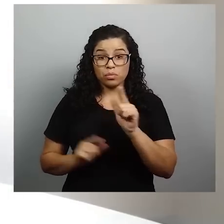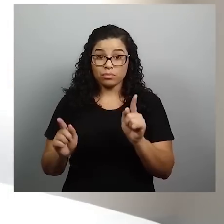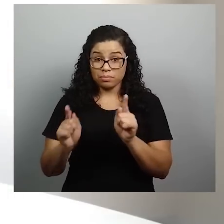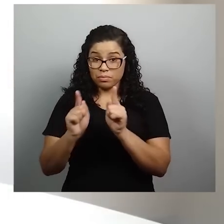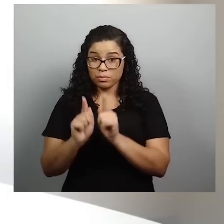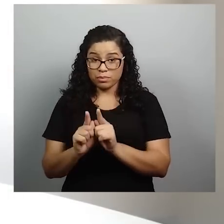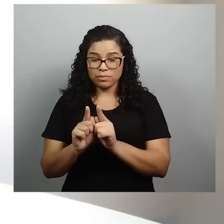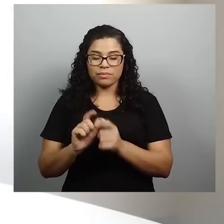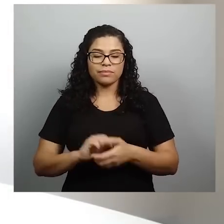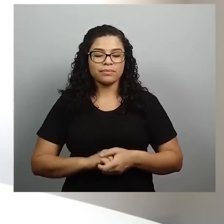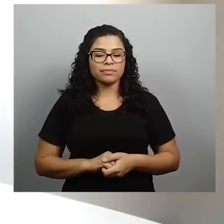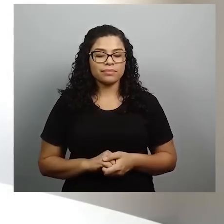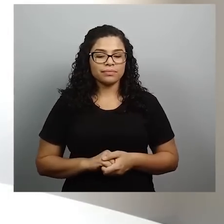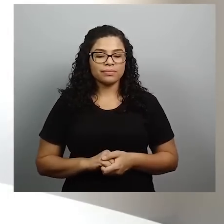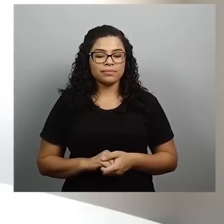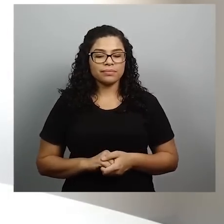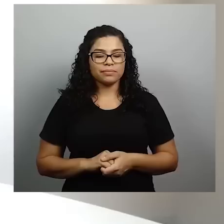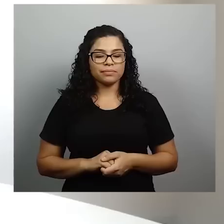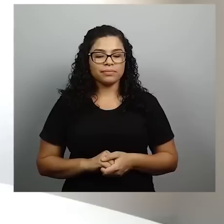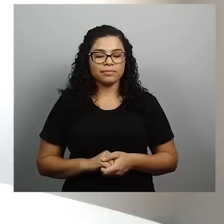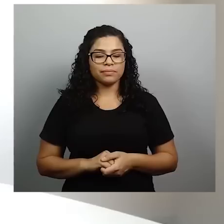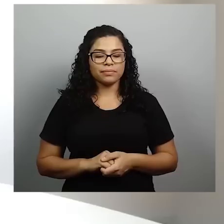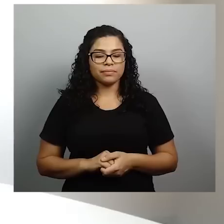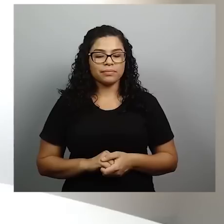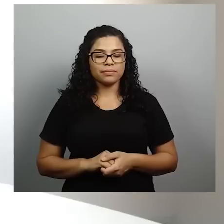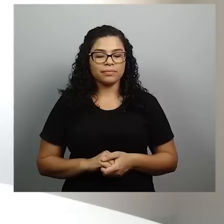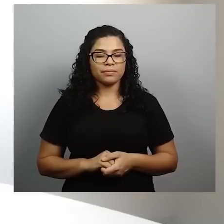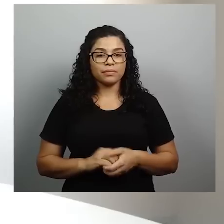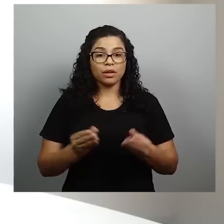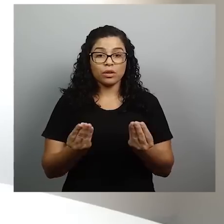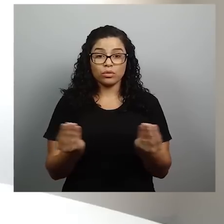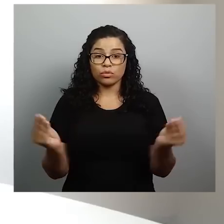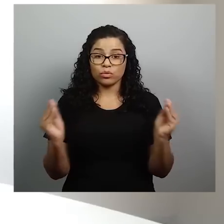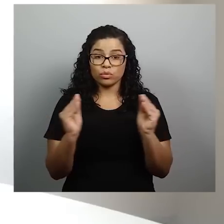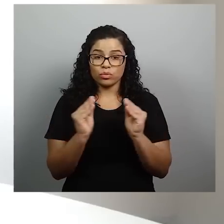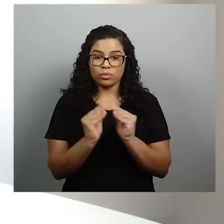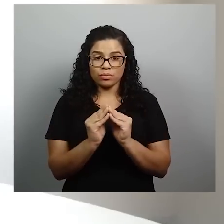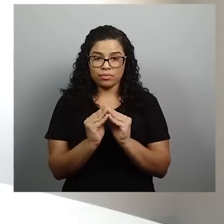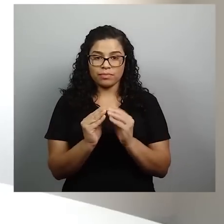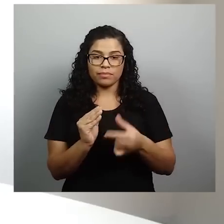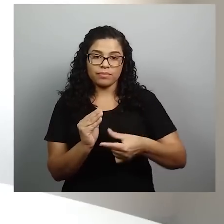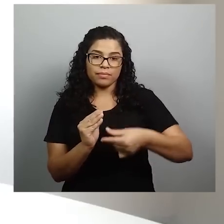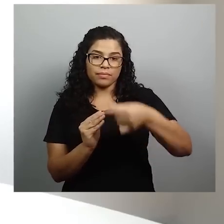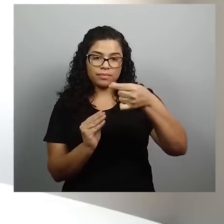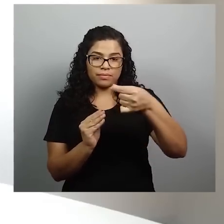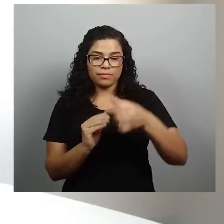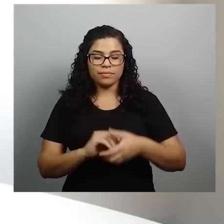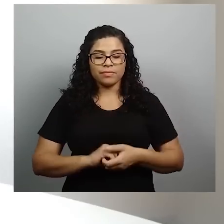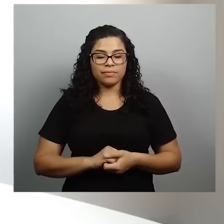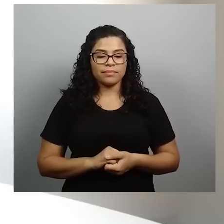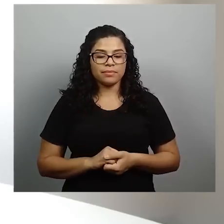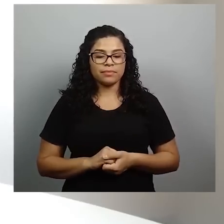Este outro menor, você vai dobrá-lo ao meio